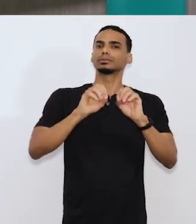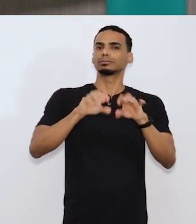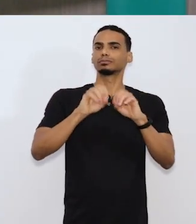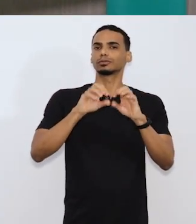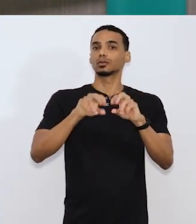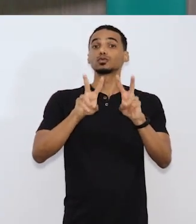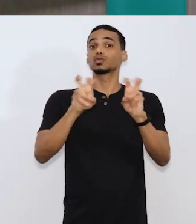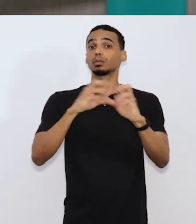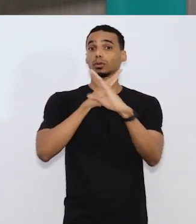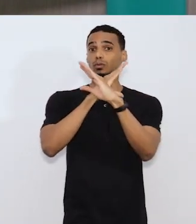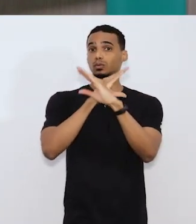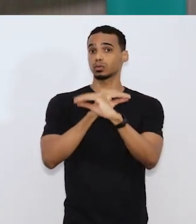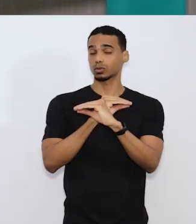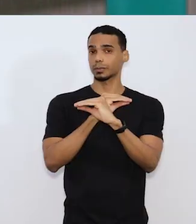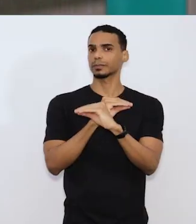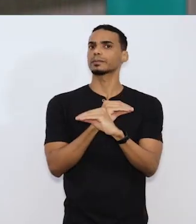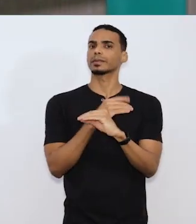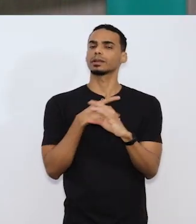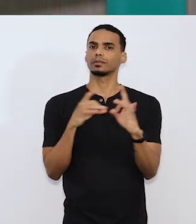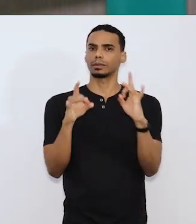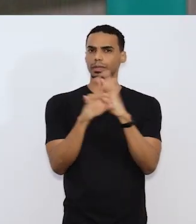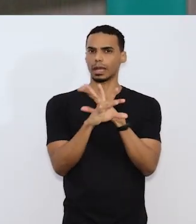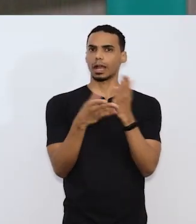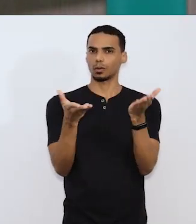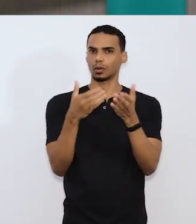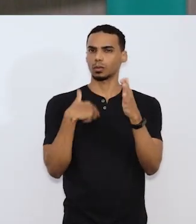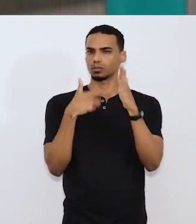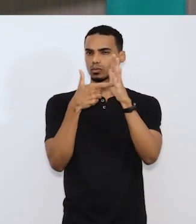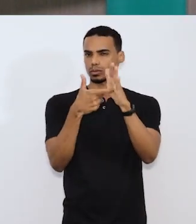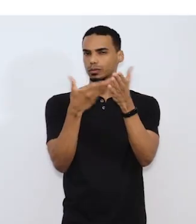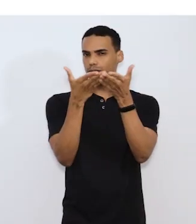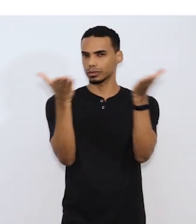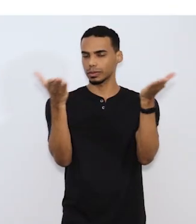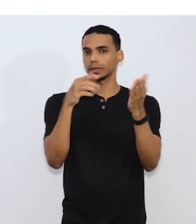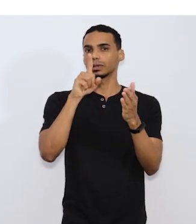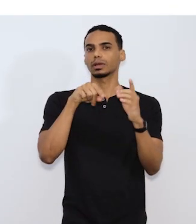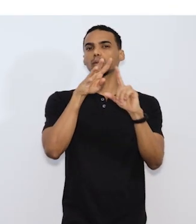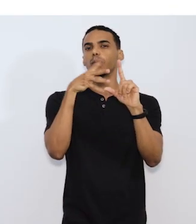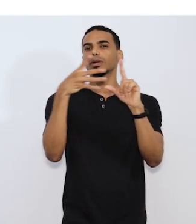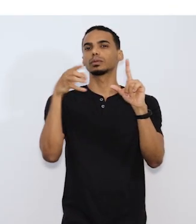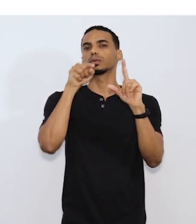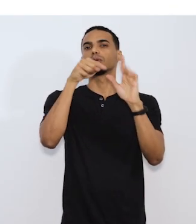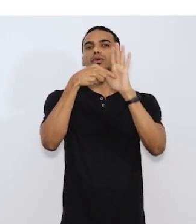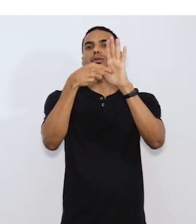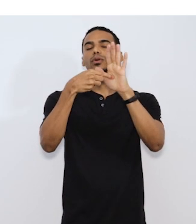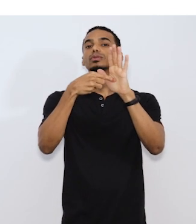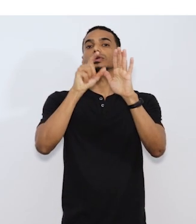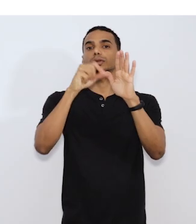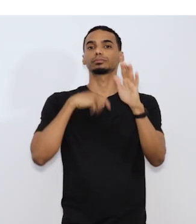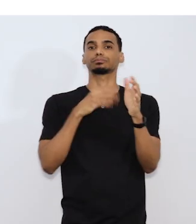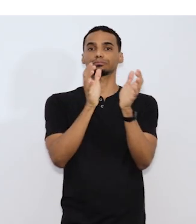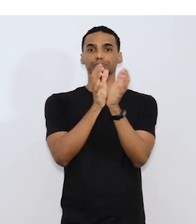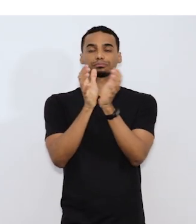das conjunções. Vou terminar um pouco mostrando para vocês esse quadro, que é um quadro que mostra a classificação